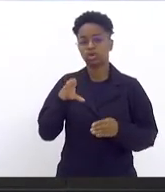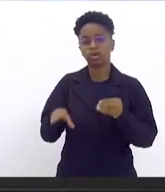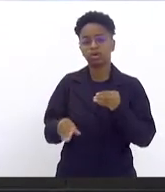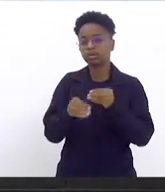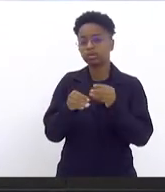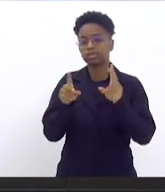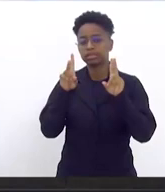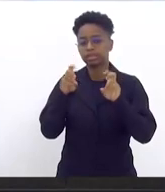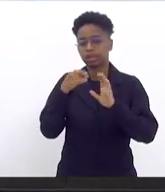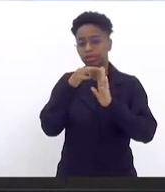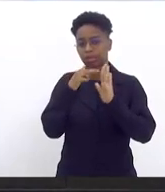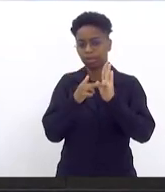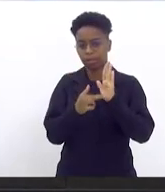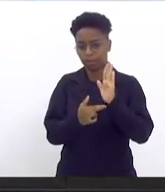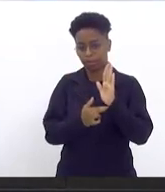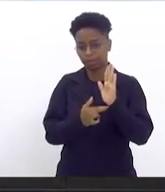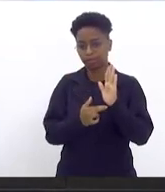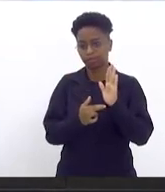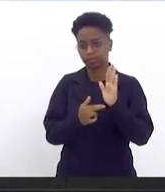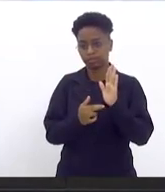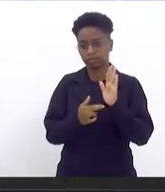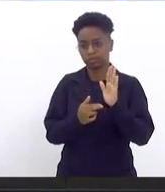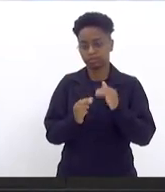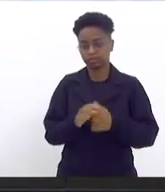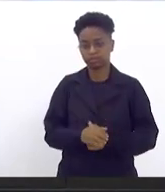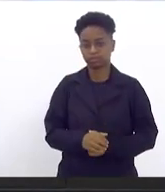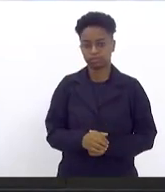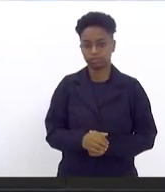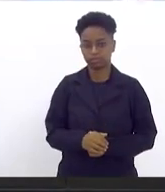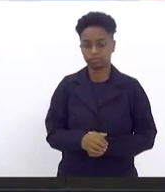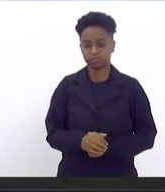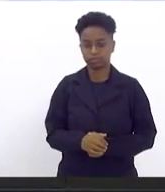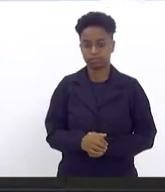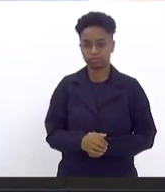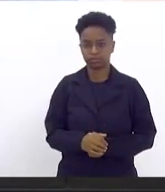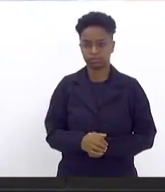da regulamentação, que o Poder regulamentará essa lei.